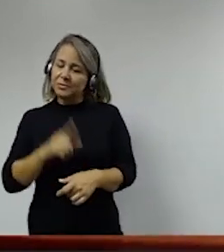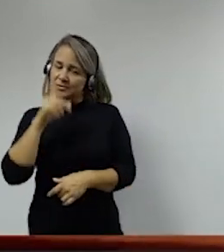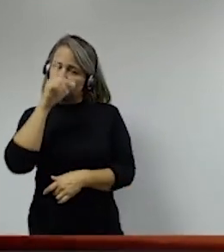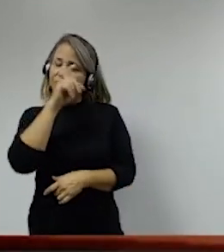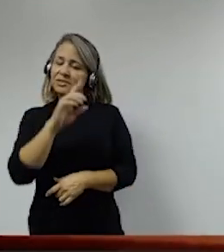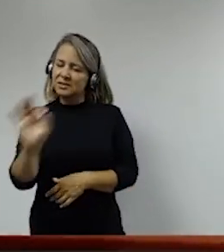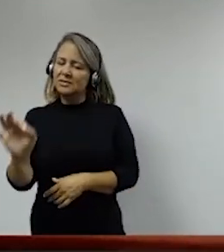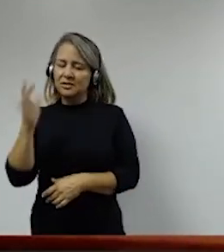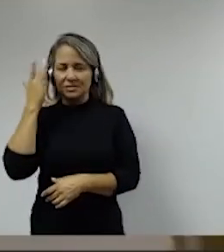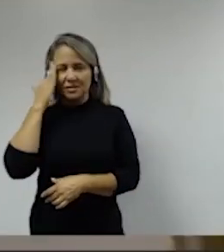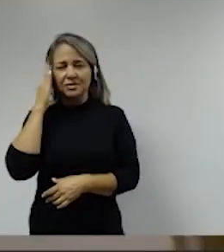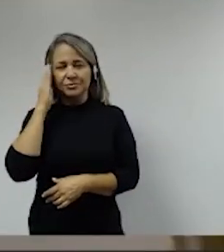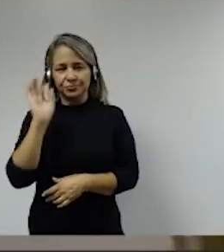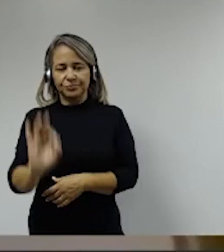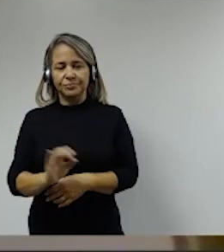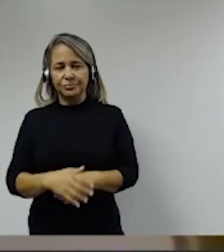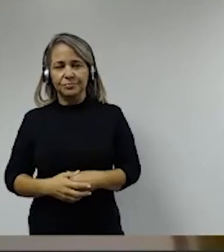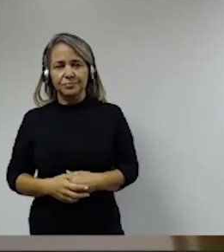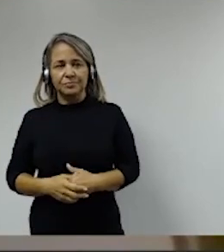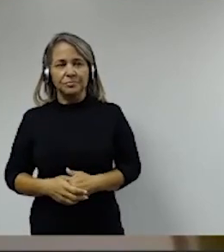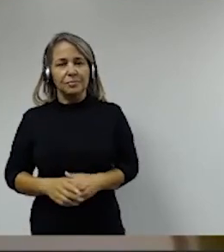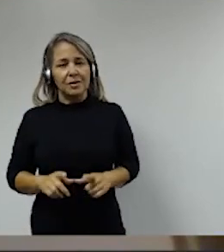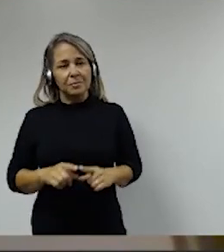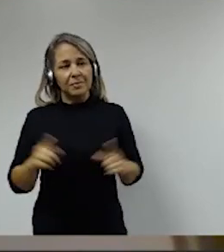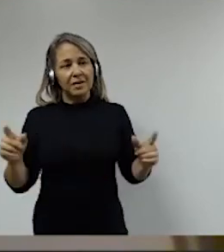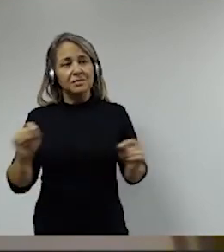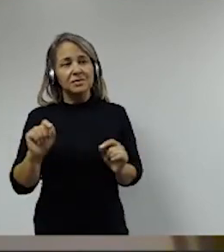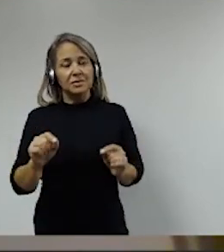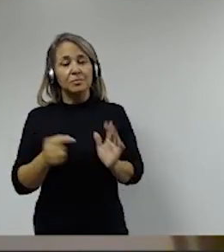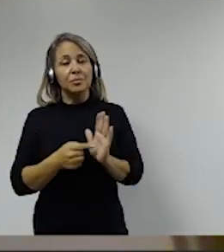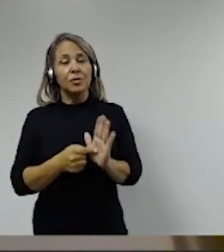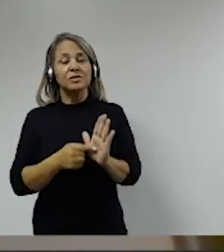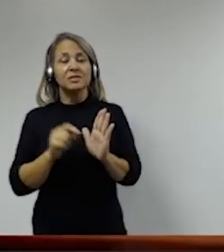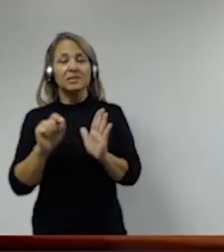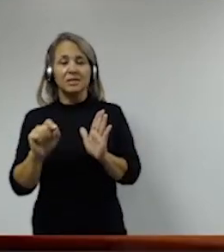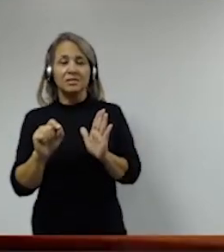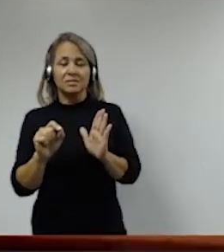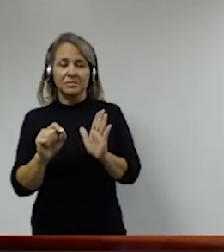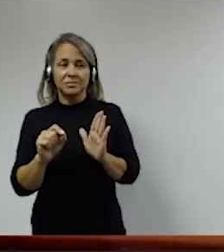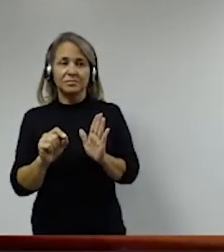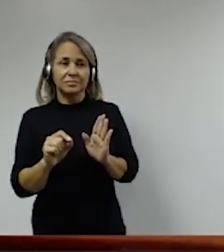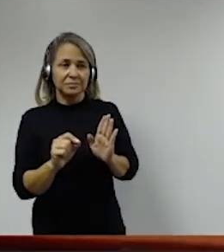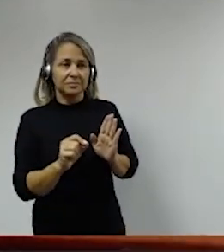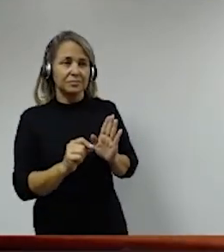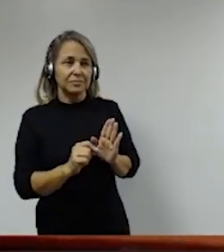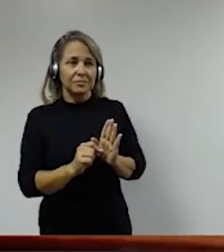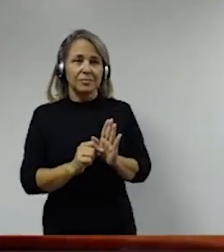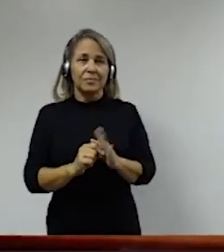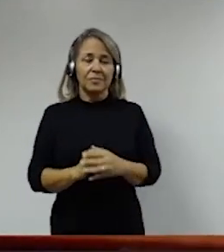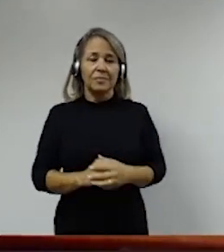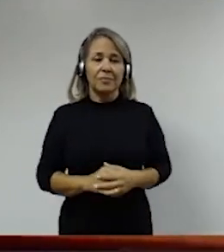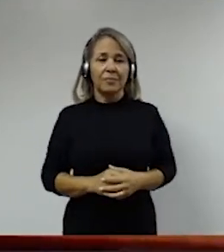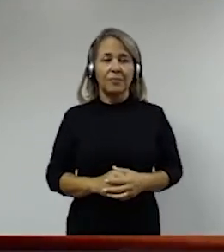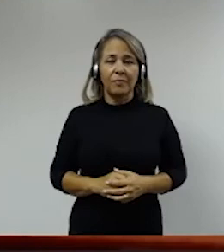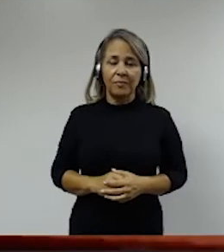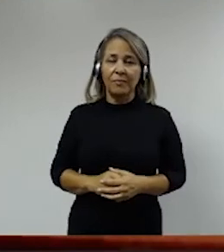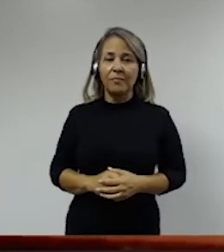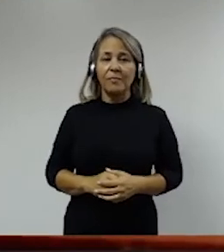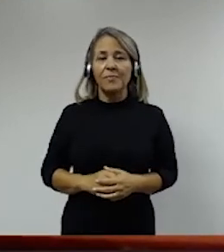toda a razão. Exato. Mas, enfim, o fato é que infelizmente a gente não tem tempo,